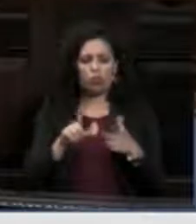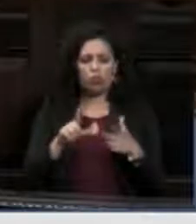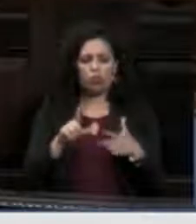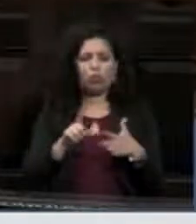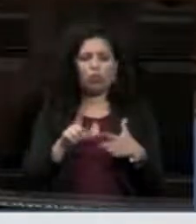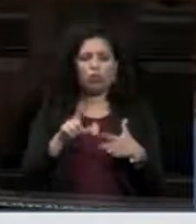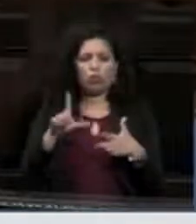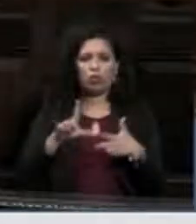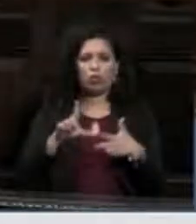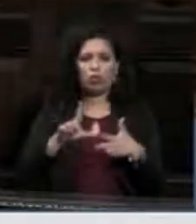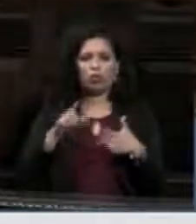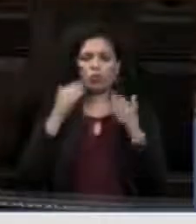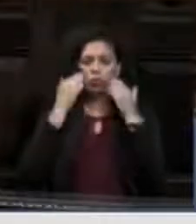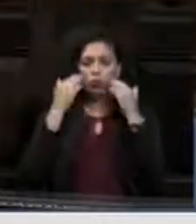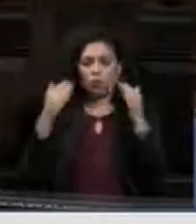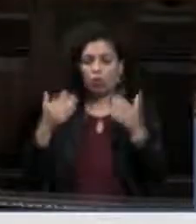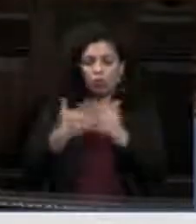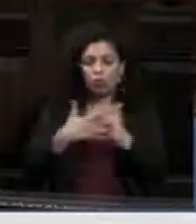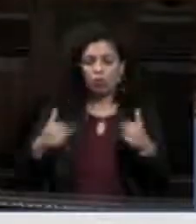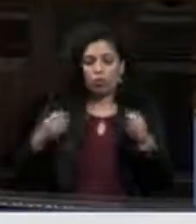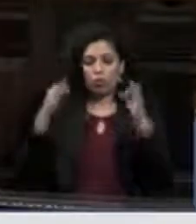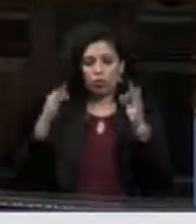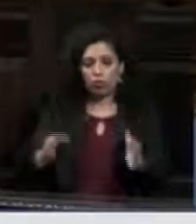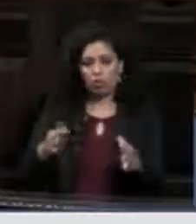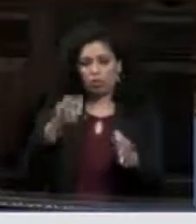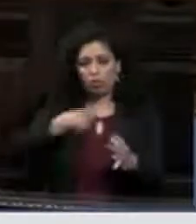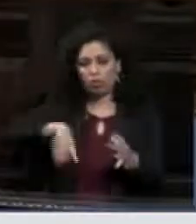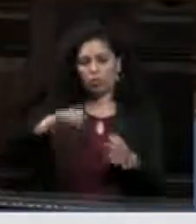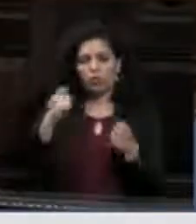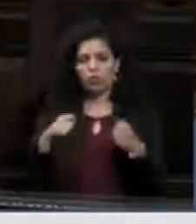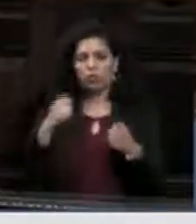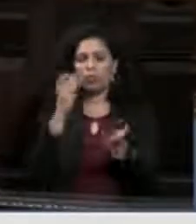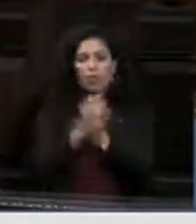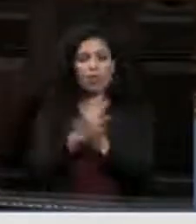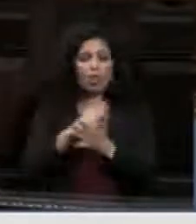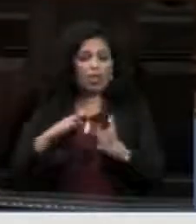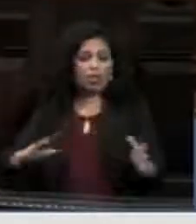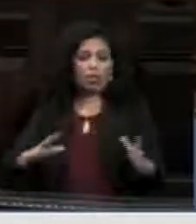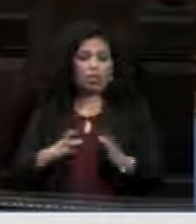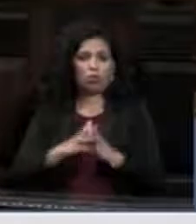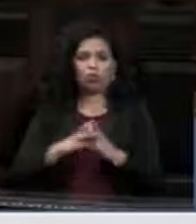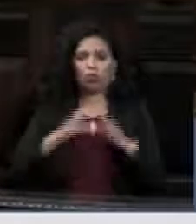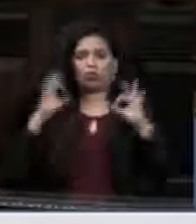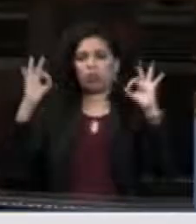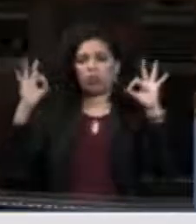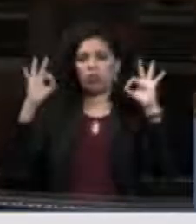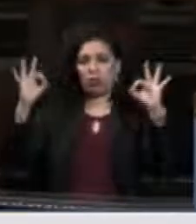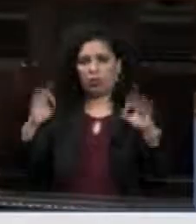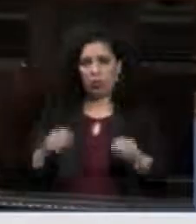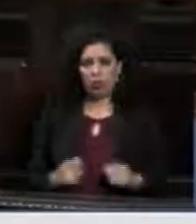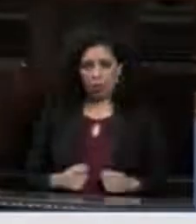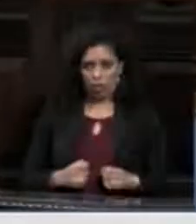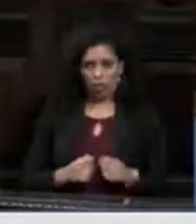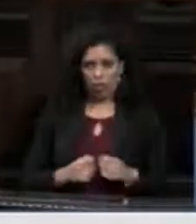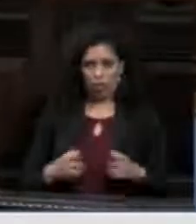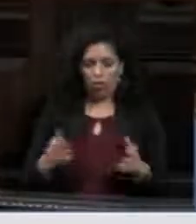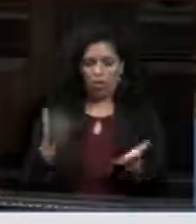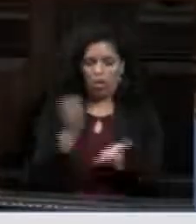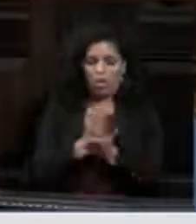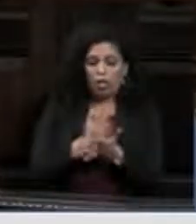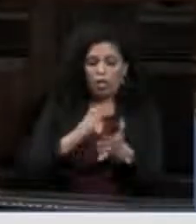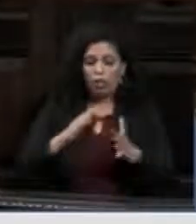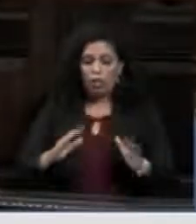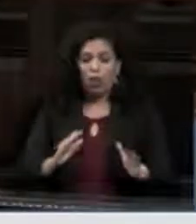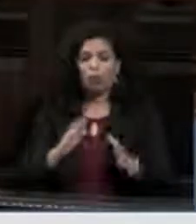capazes de dar o exemplo, querendo combater os privilégios daqueles setores econômicos, amigos de